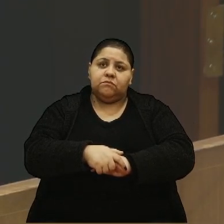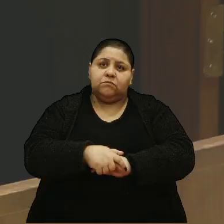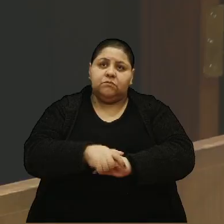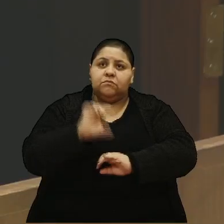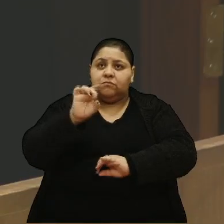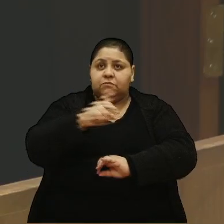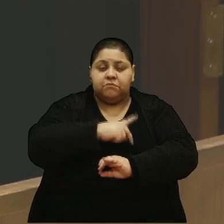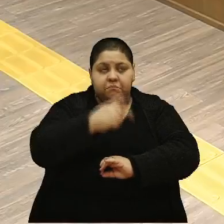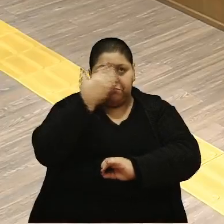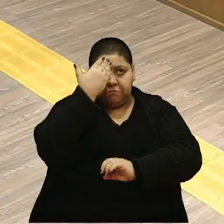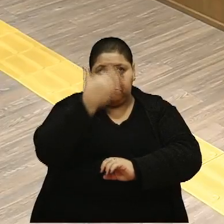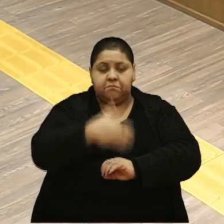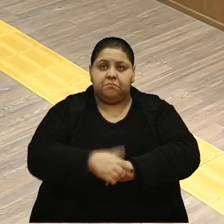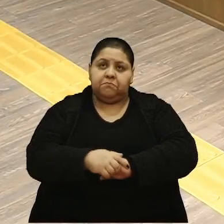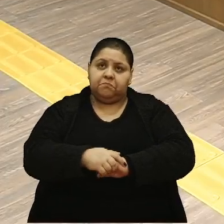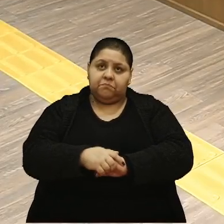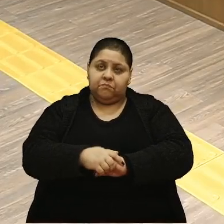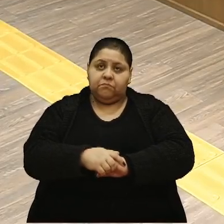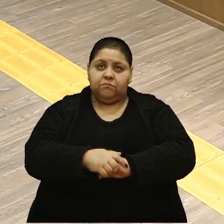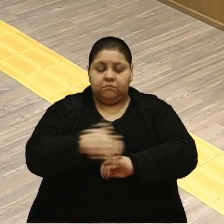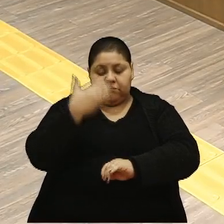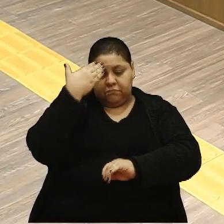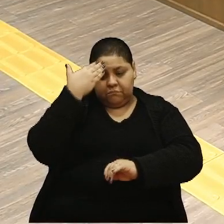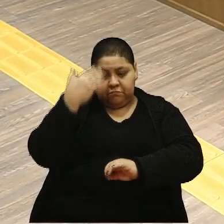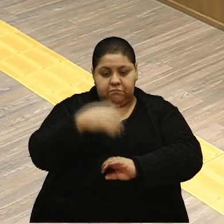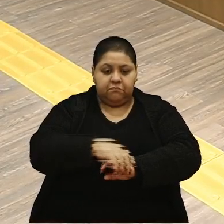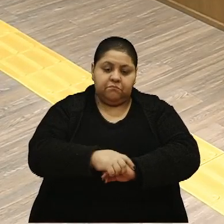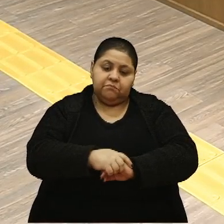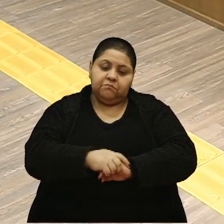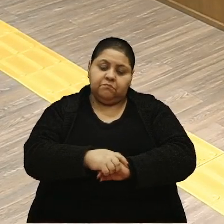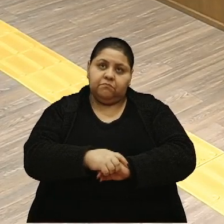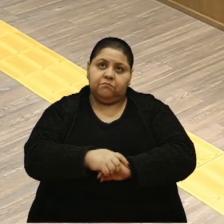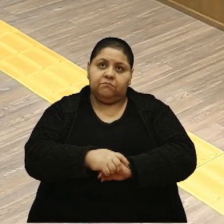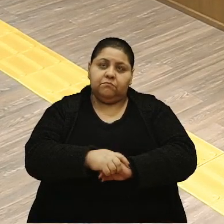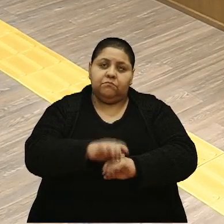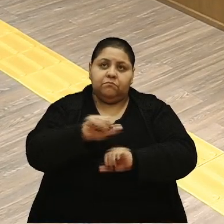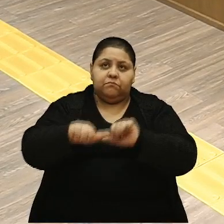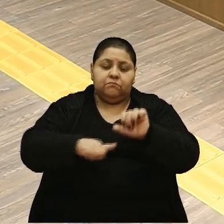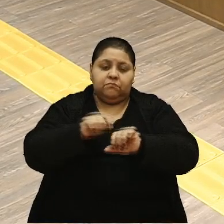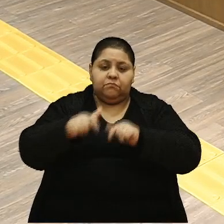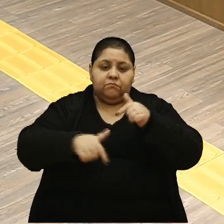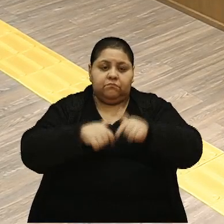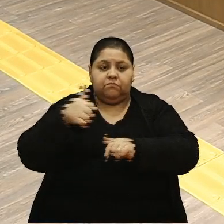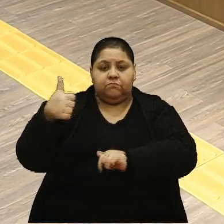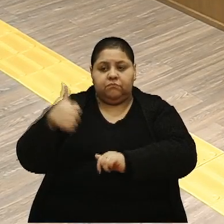isso, presidente. Muito obrigado. Muito obrigado. Faz trabalhos ao primeiro